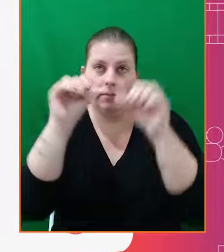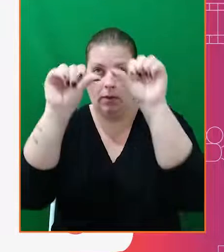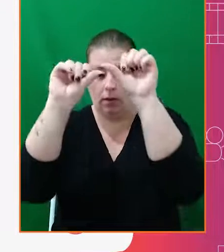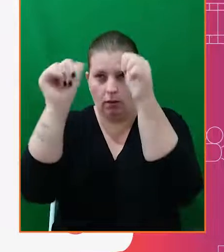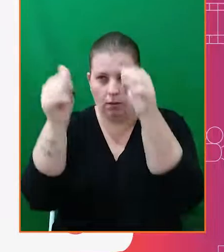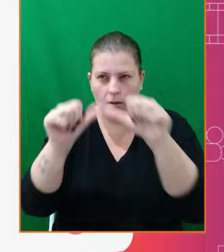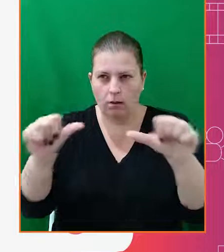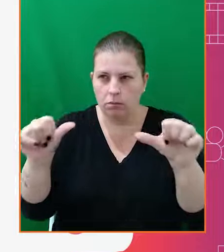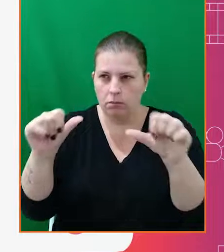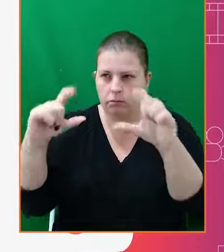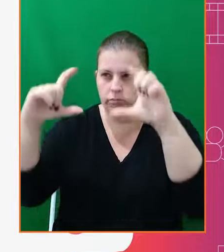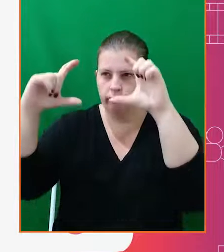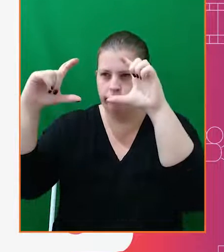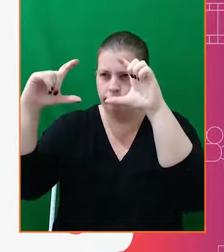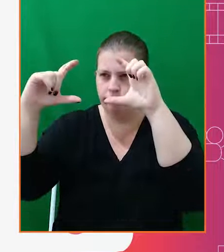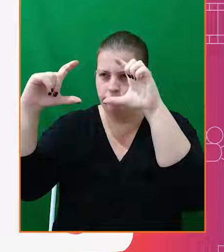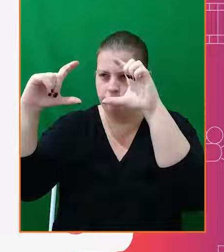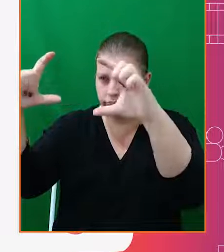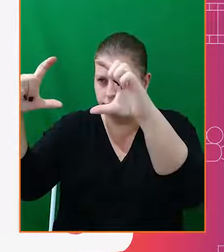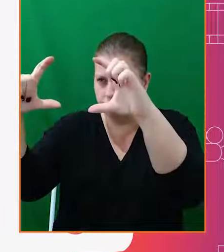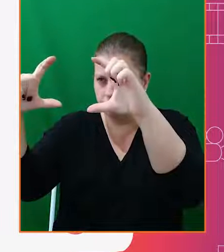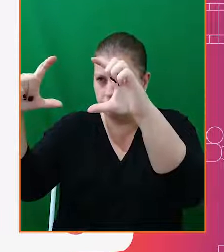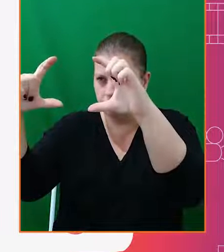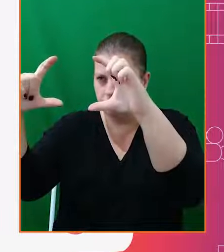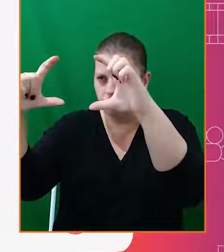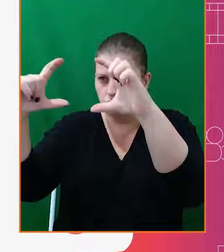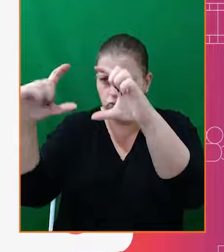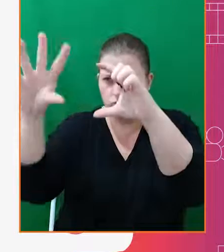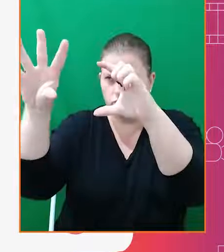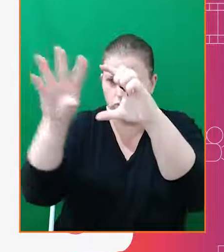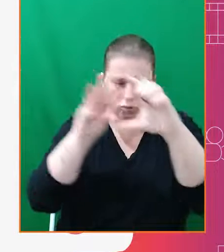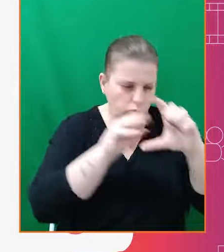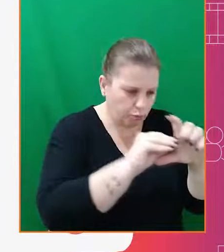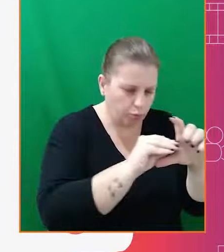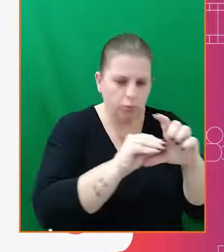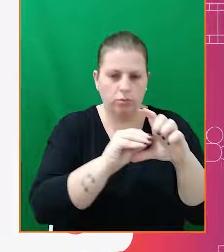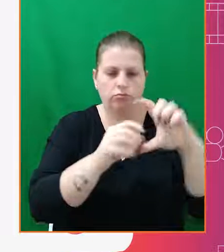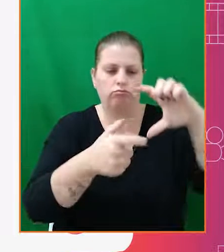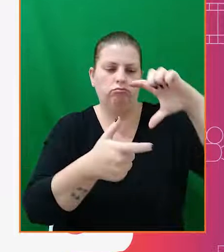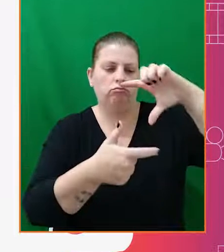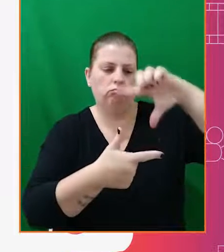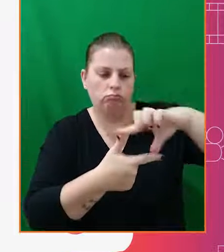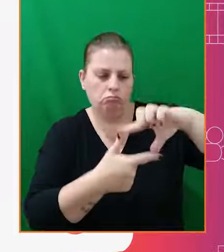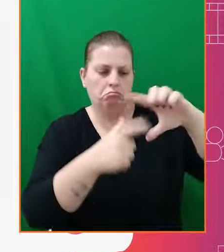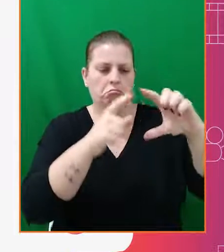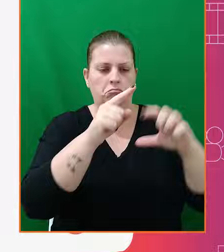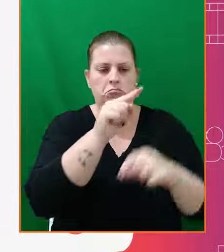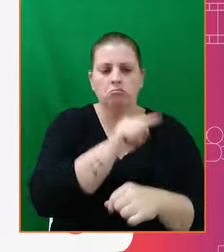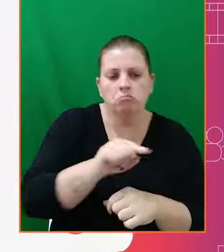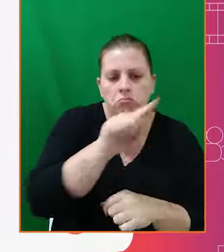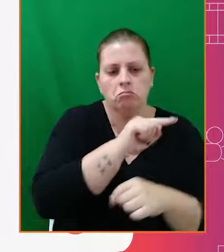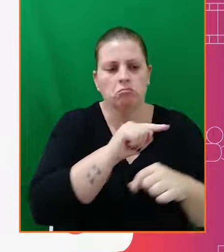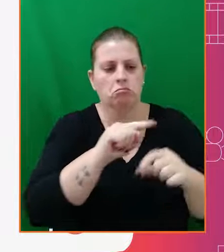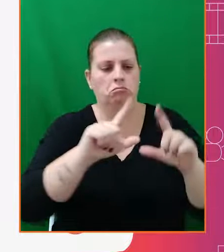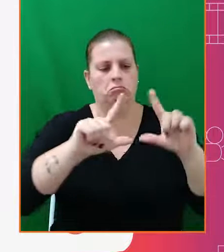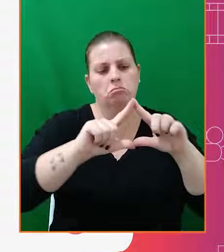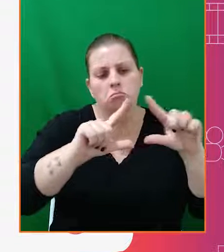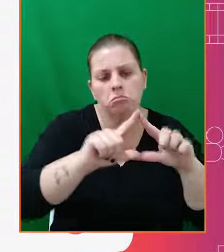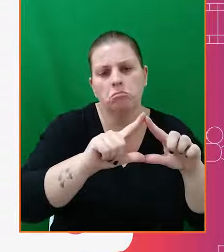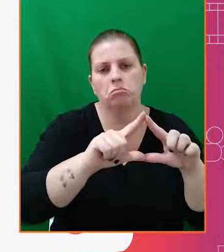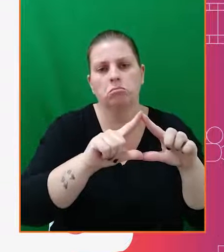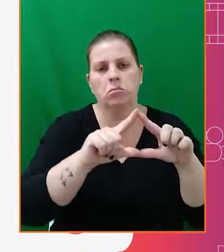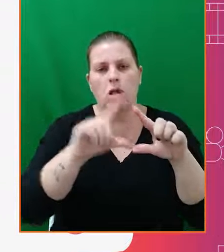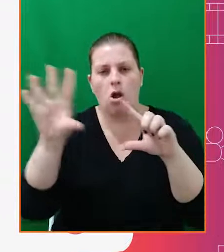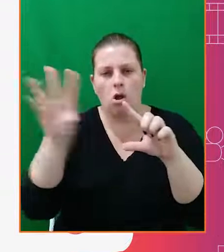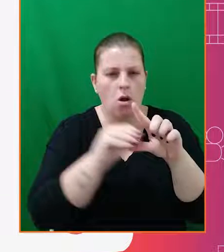reduzir as imagens a formas geométricas, copiar essas formas e depois acrescentar